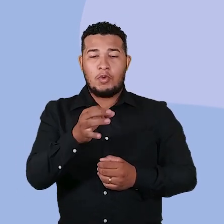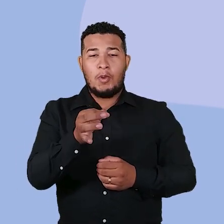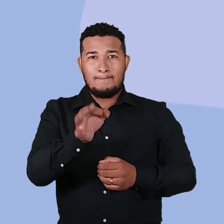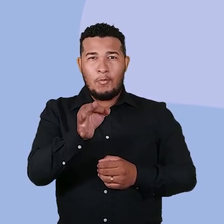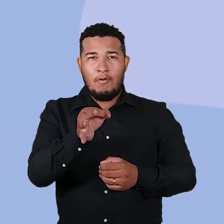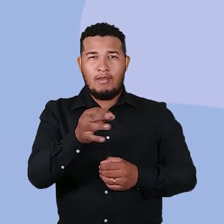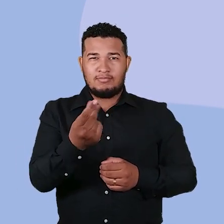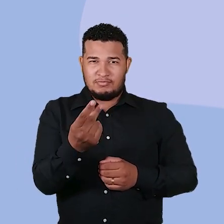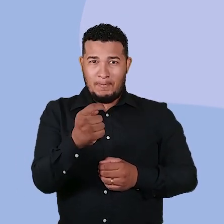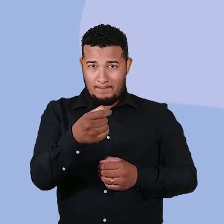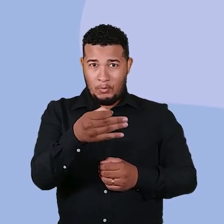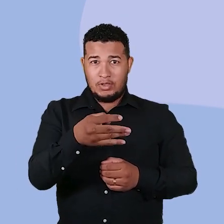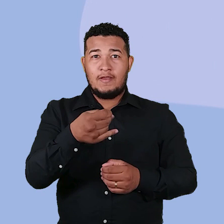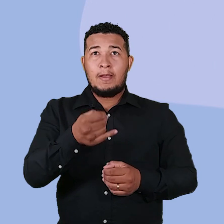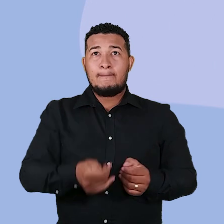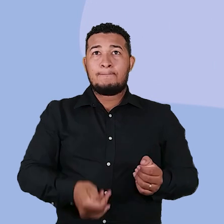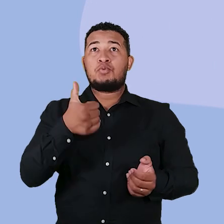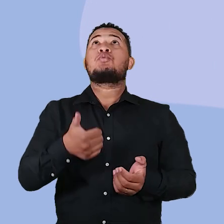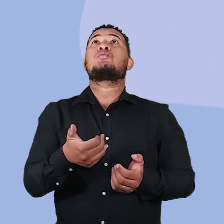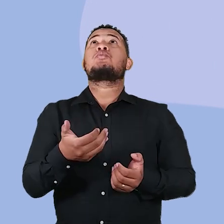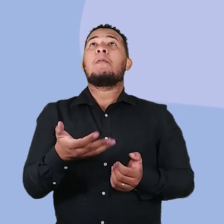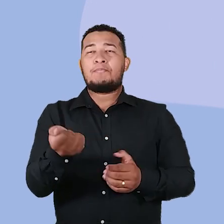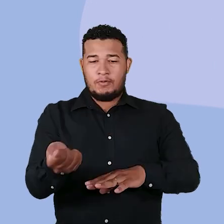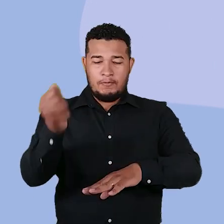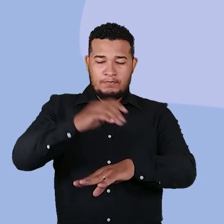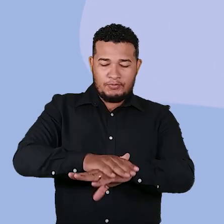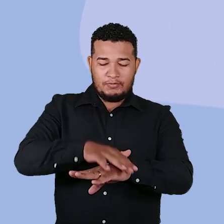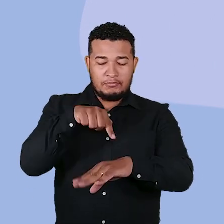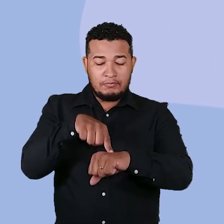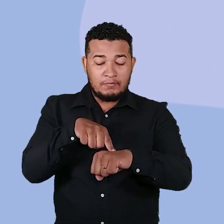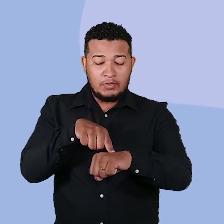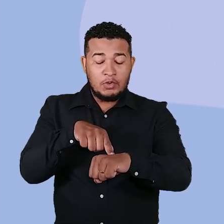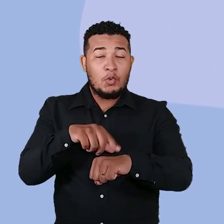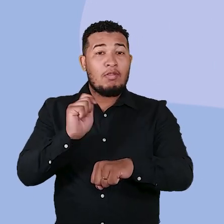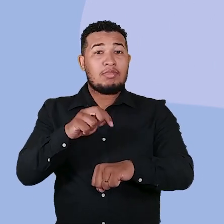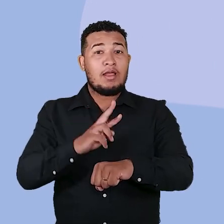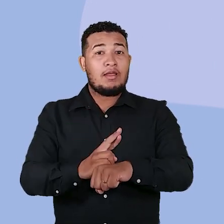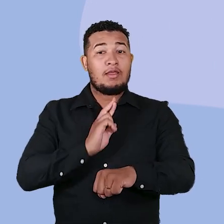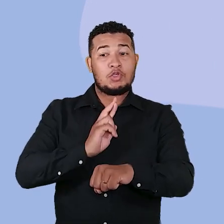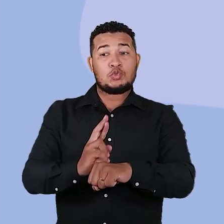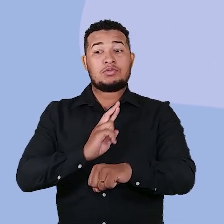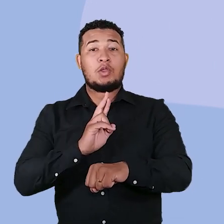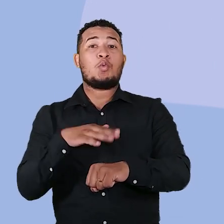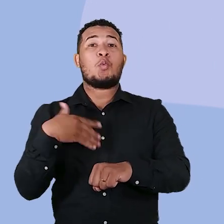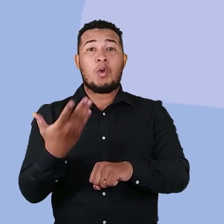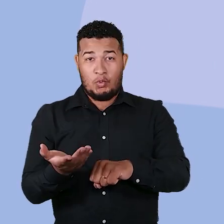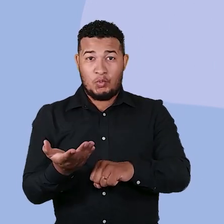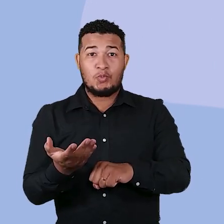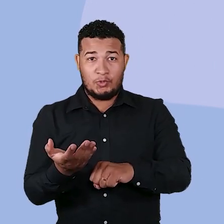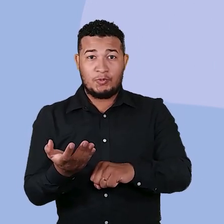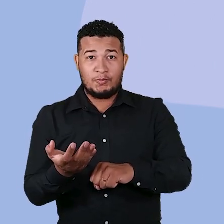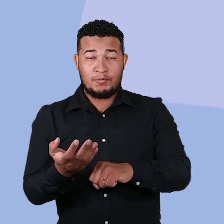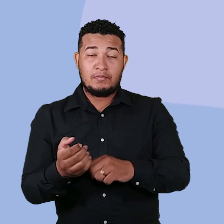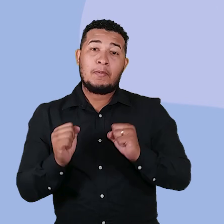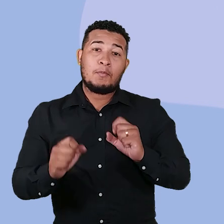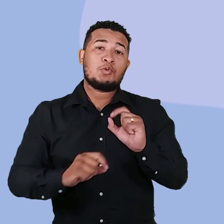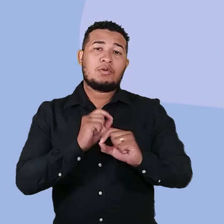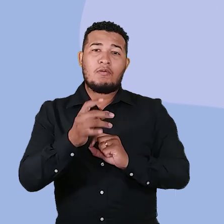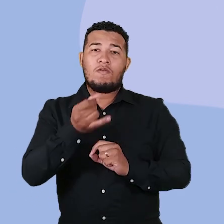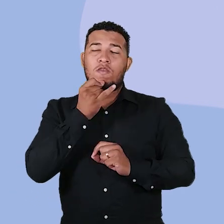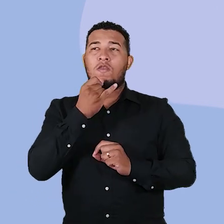lançar uma moeda e observar a face superior quais resultados podemos obter